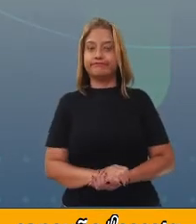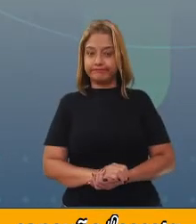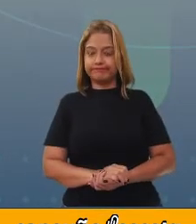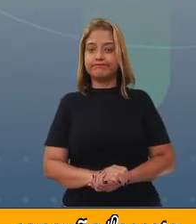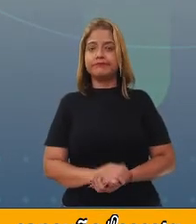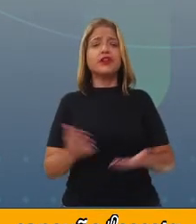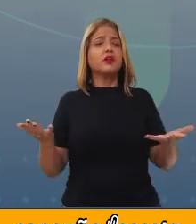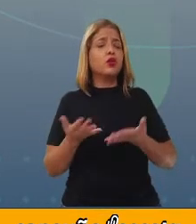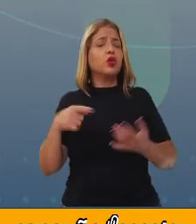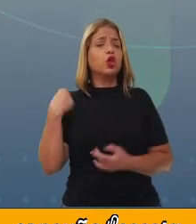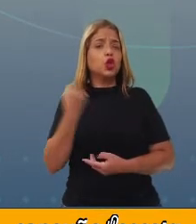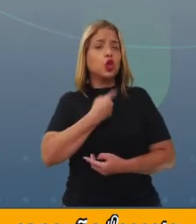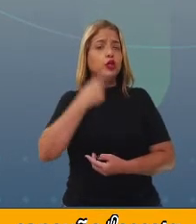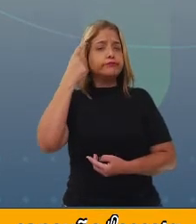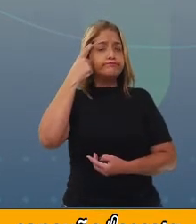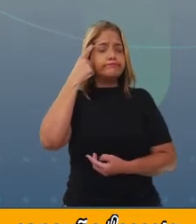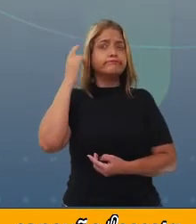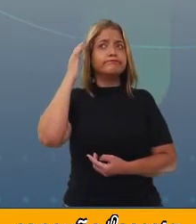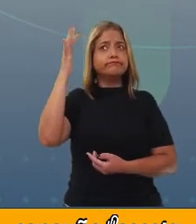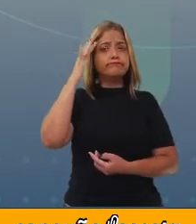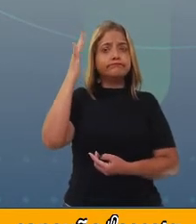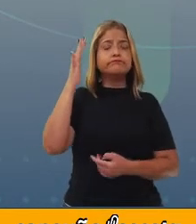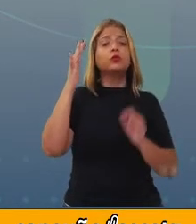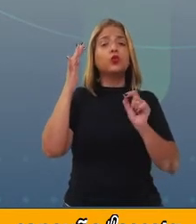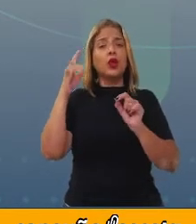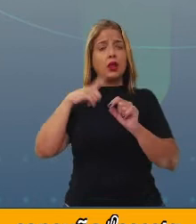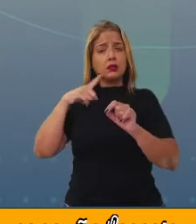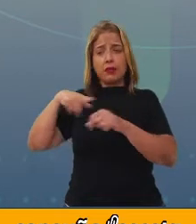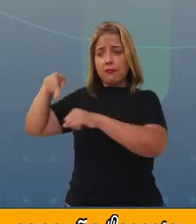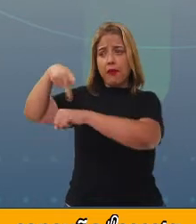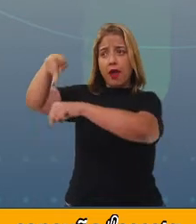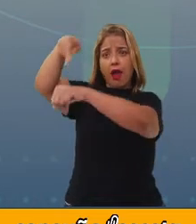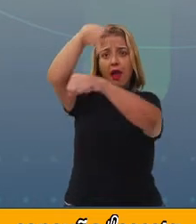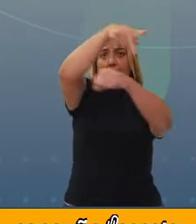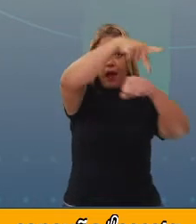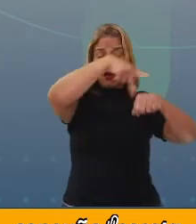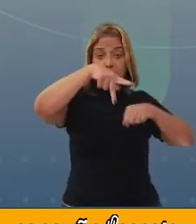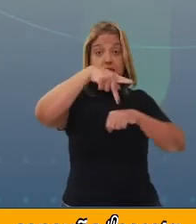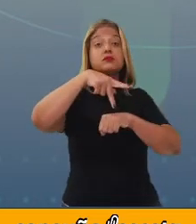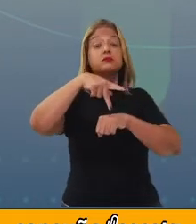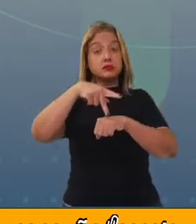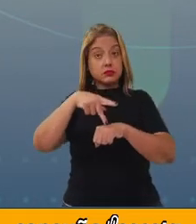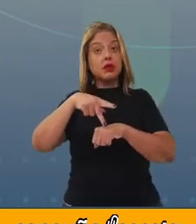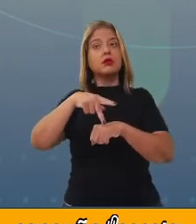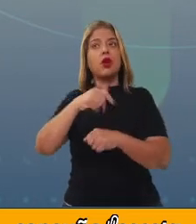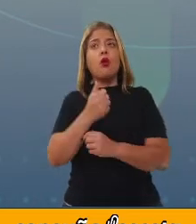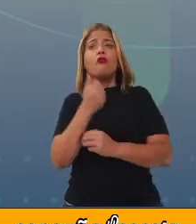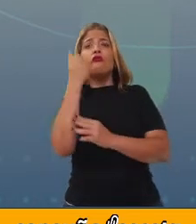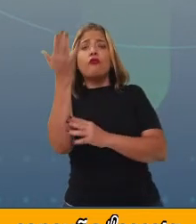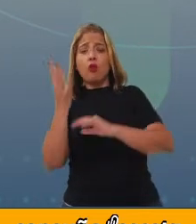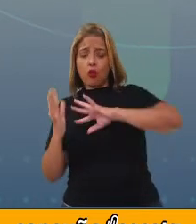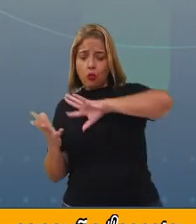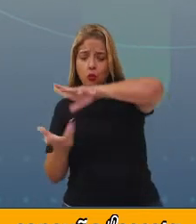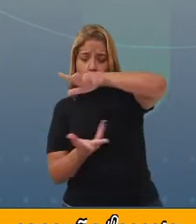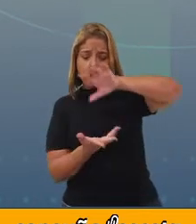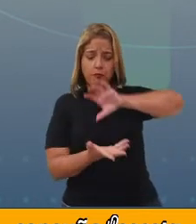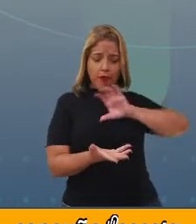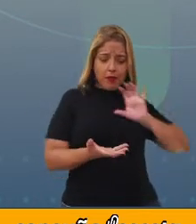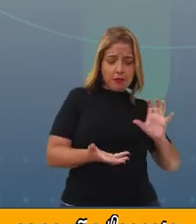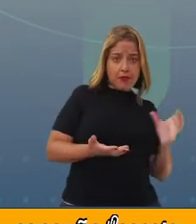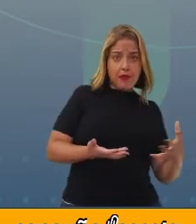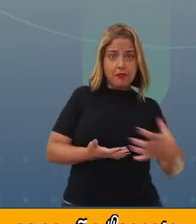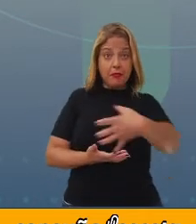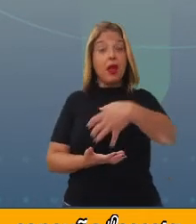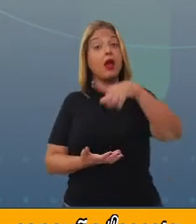Vamos pensar aqui. Vários países, inclusive de outros continentes, falam a